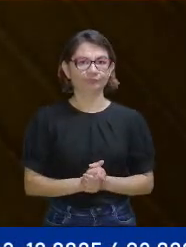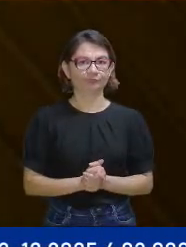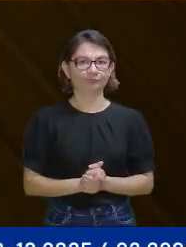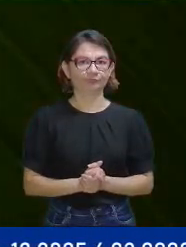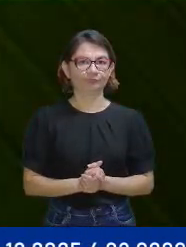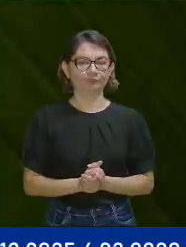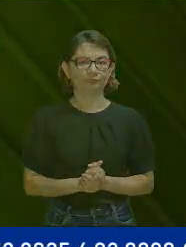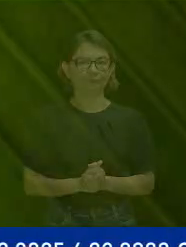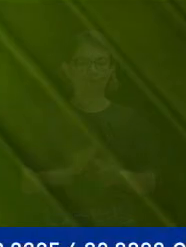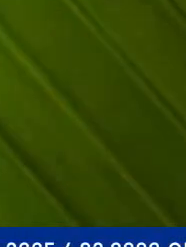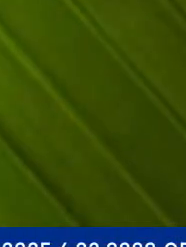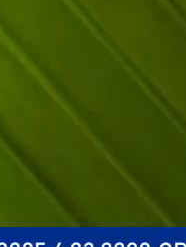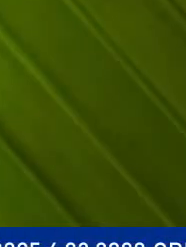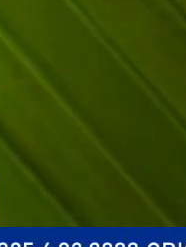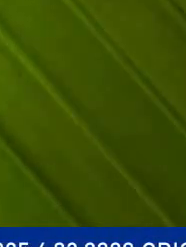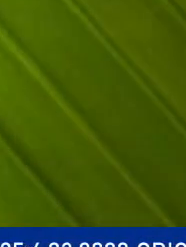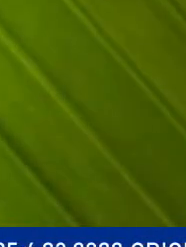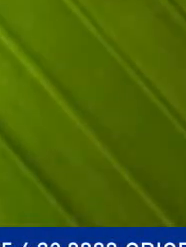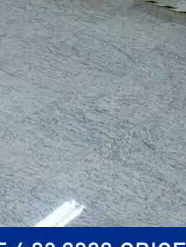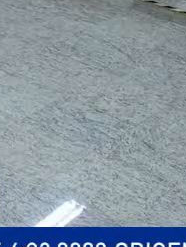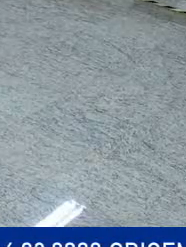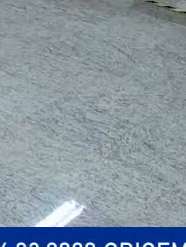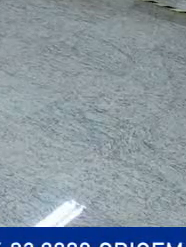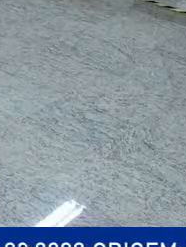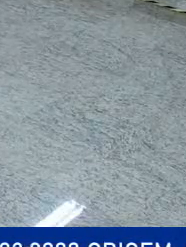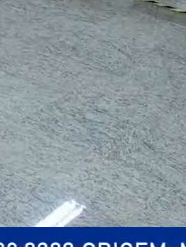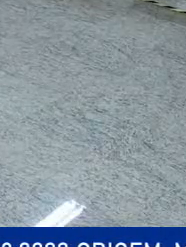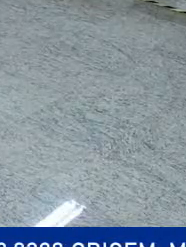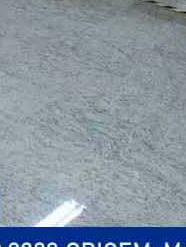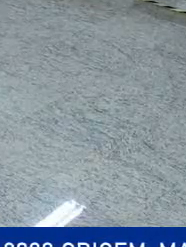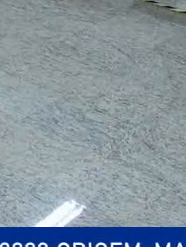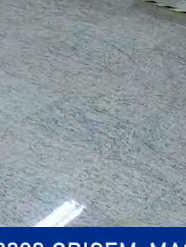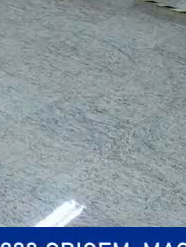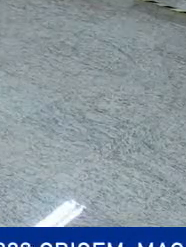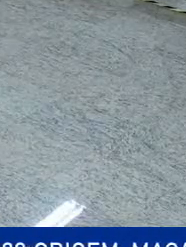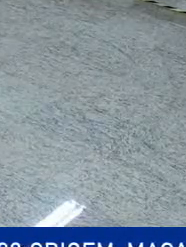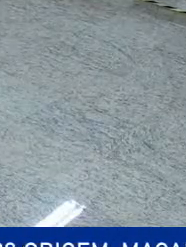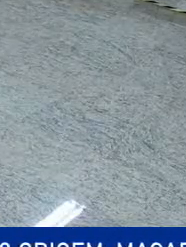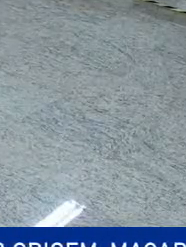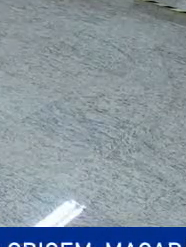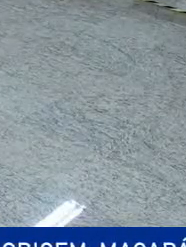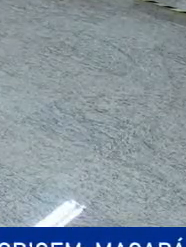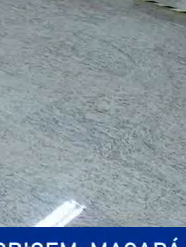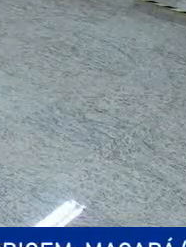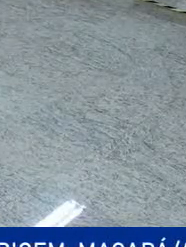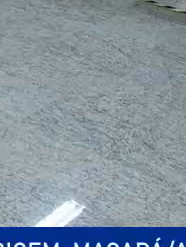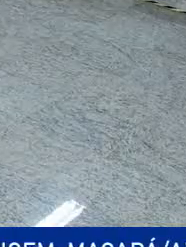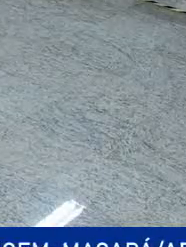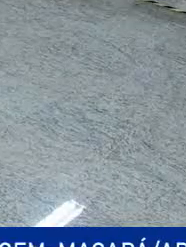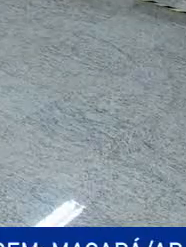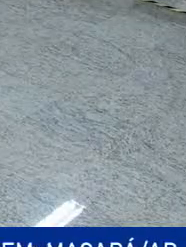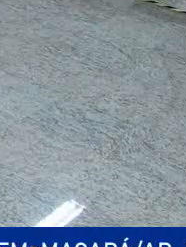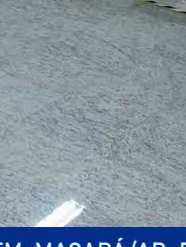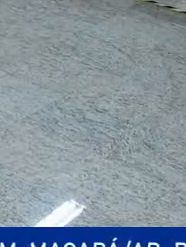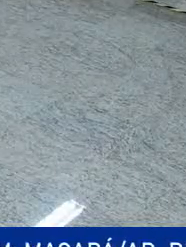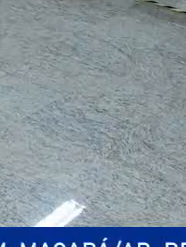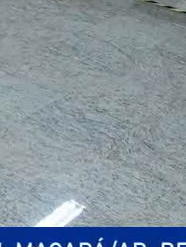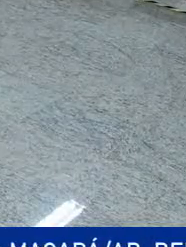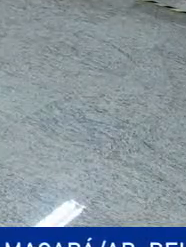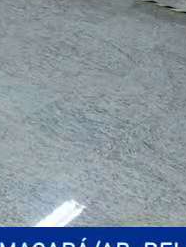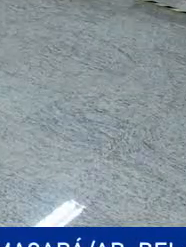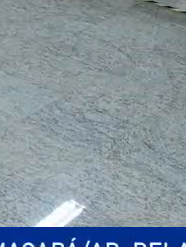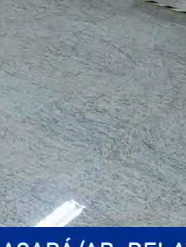de impugnação de mandato eletivo, a qual era baseada nos fatos